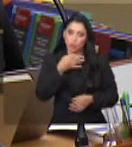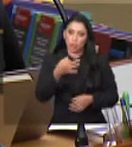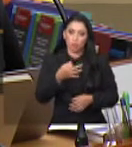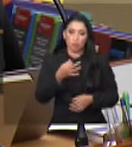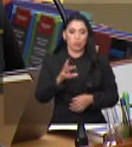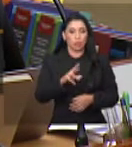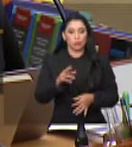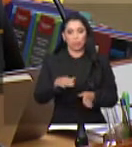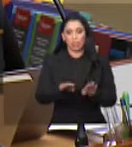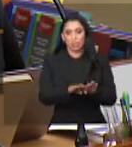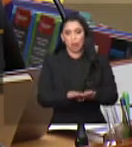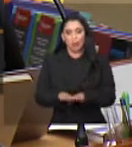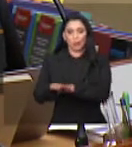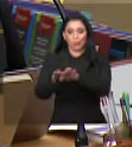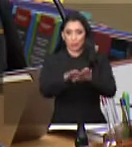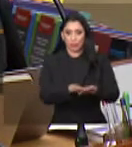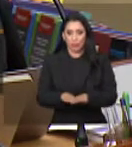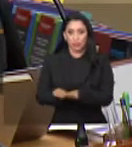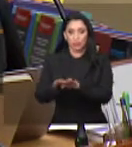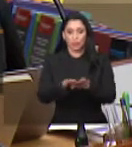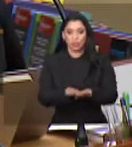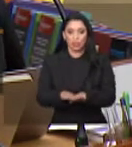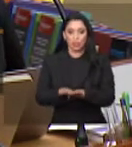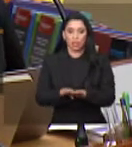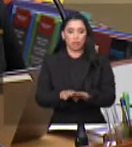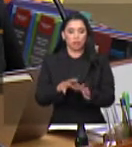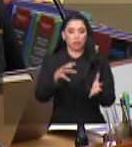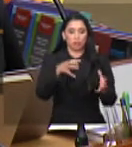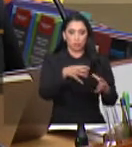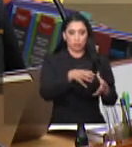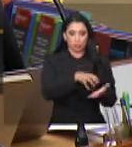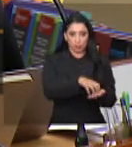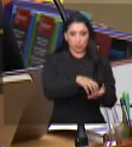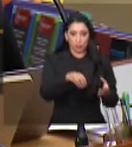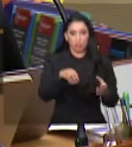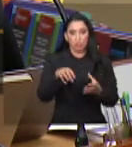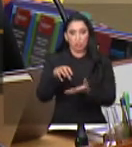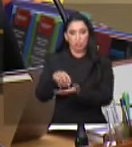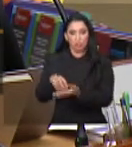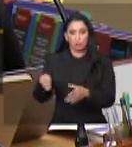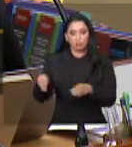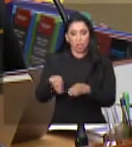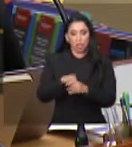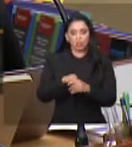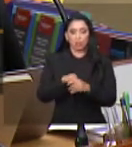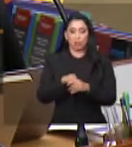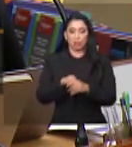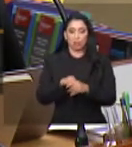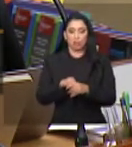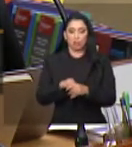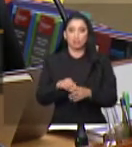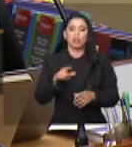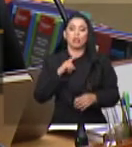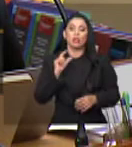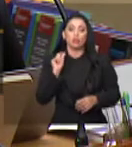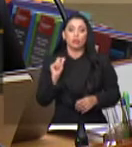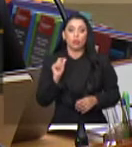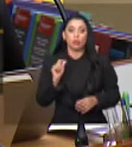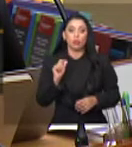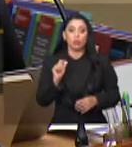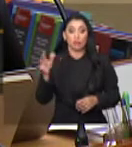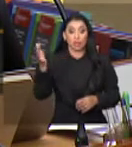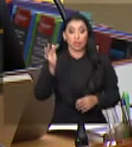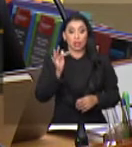homogeneidade entre os seus integrantes no ponto eu anoto que referida